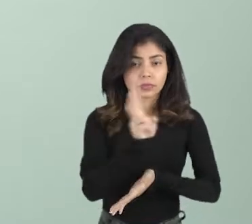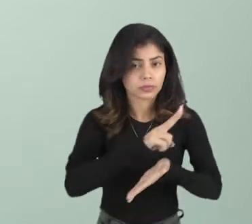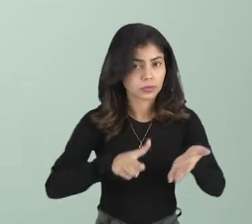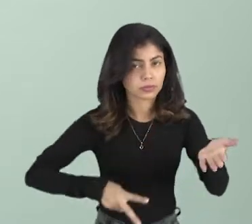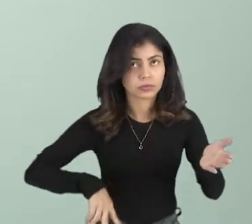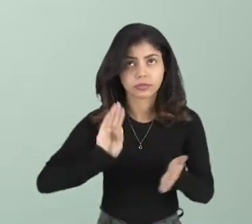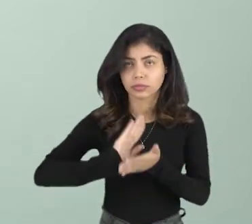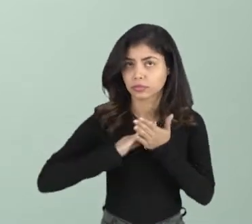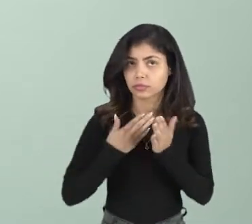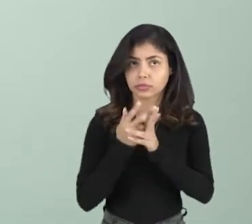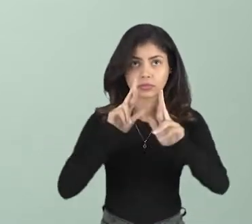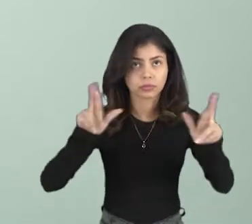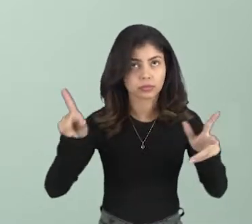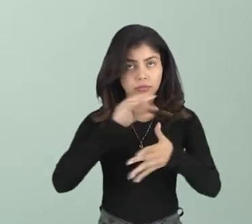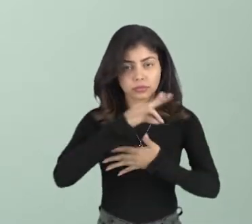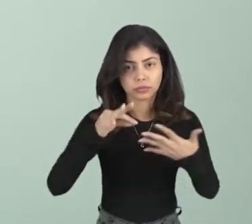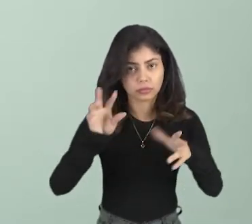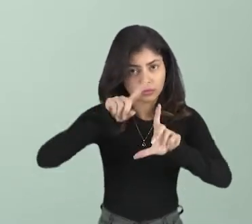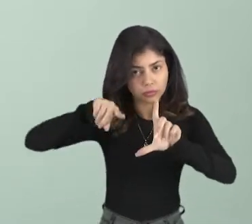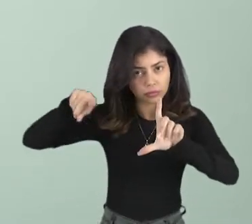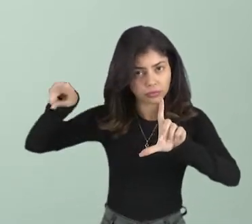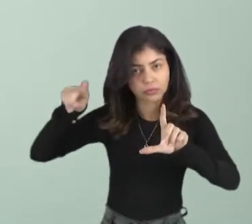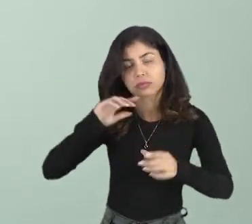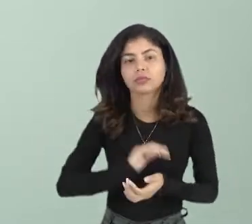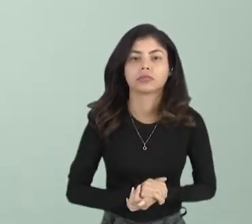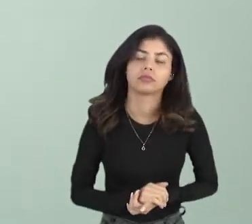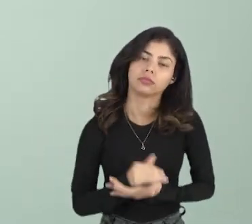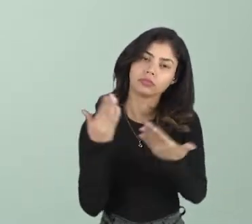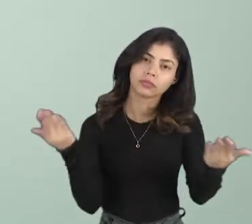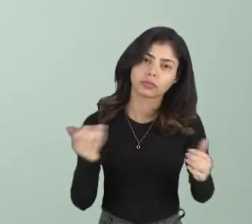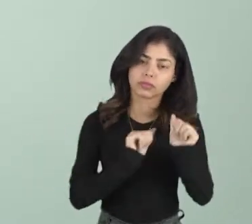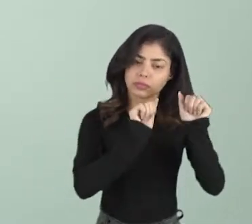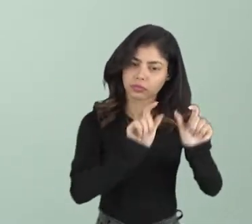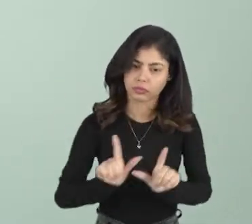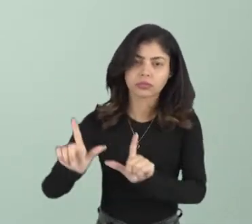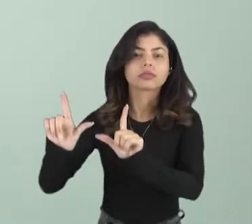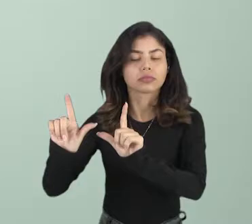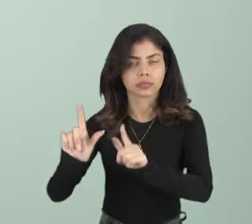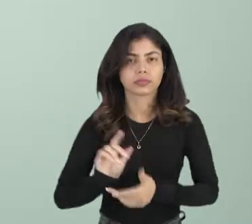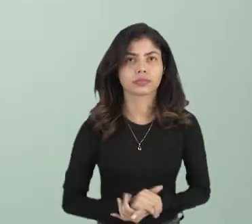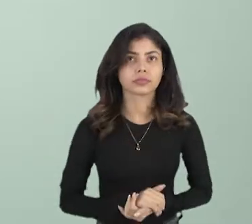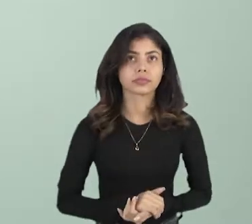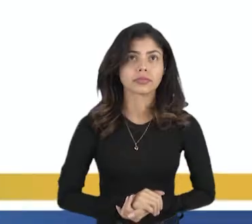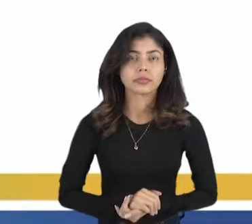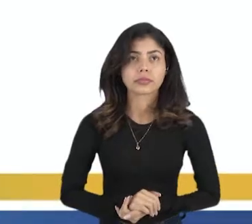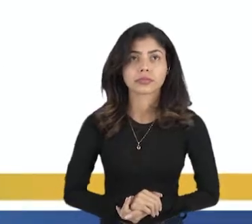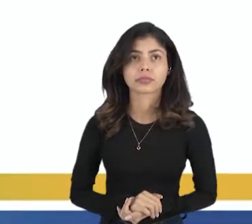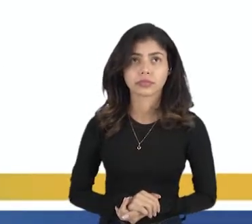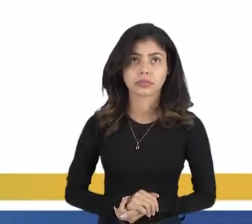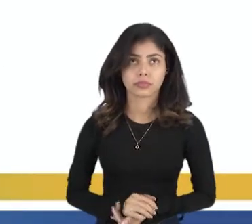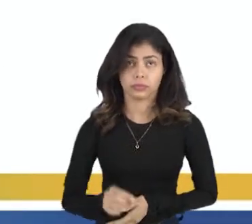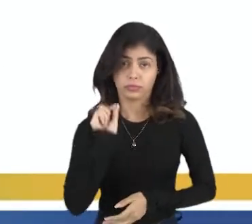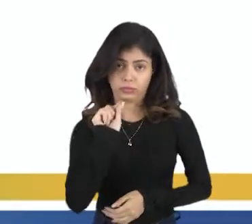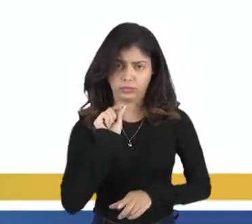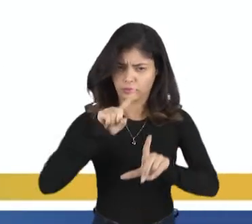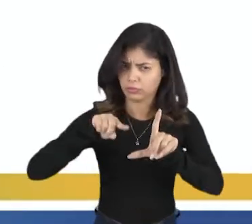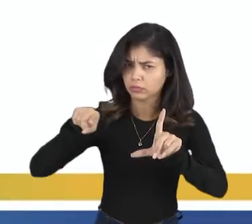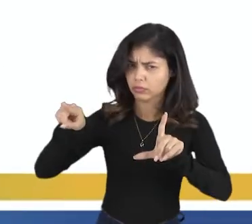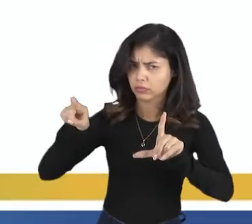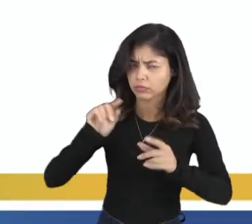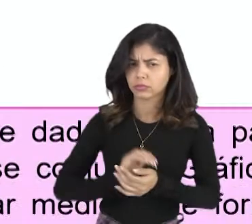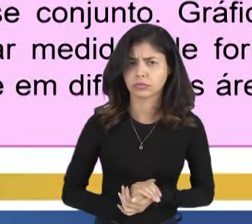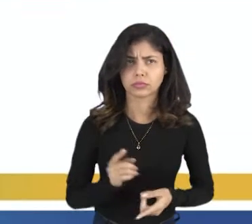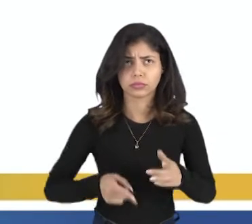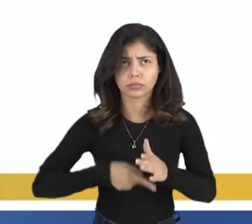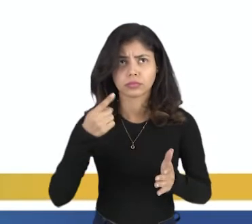leitura e interpretação de diferentes tipos de gráficos. Então acompanhe comigo aí nessa tela. O que é